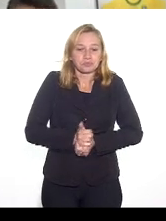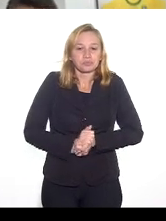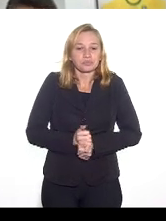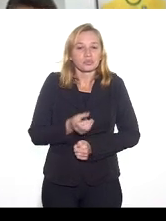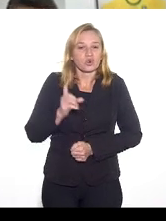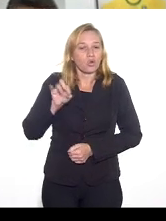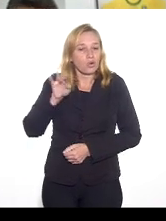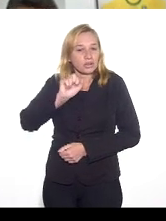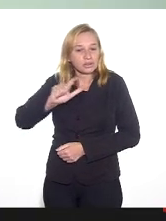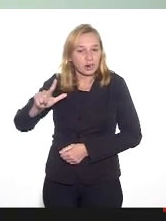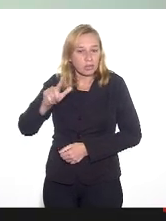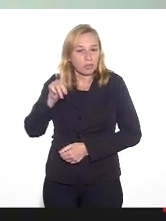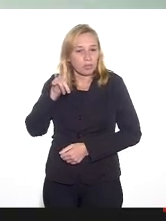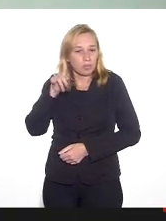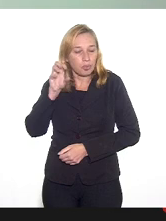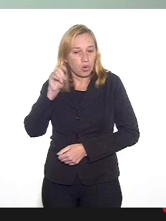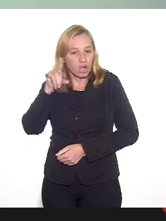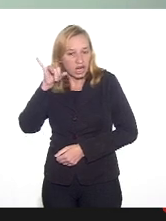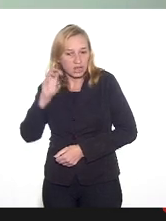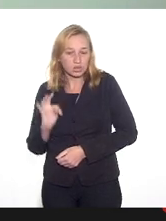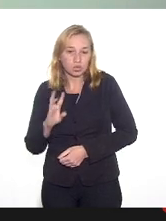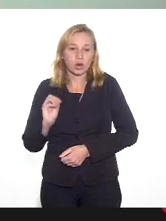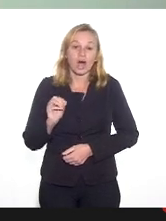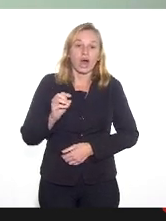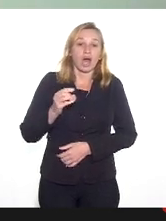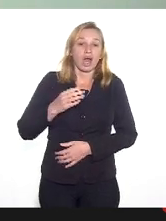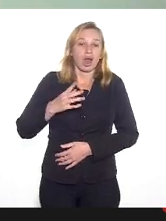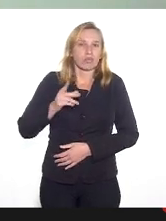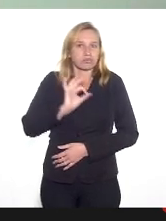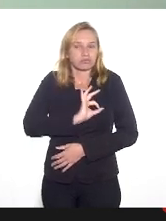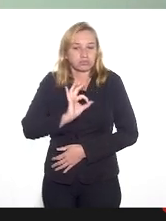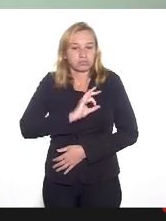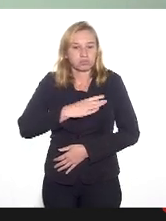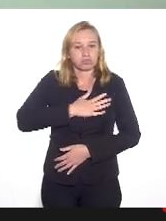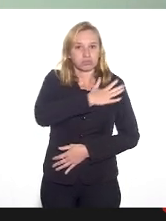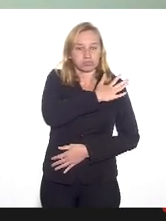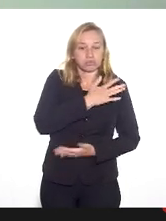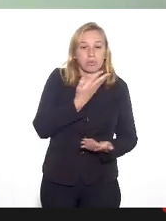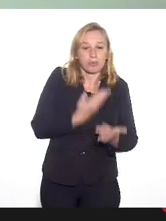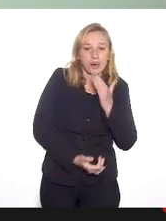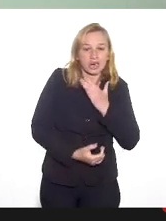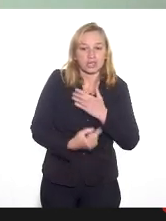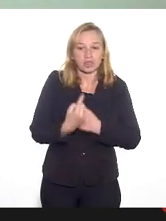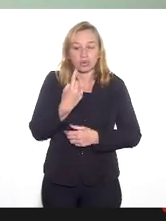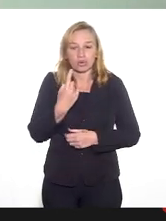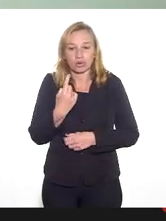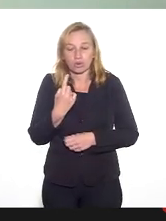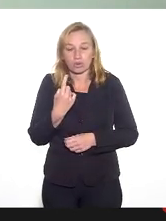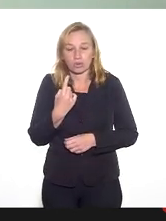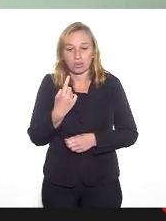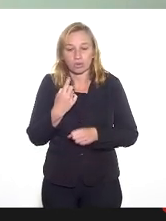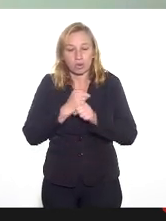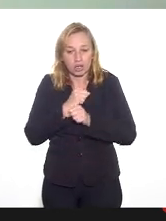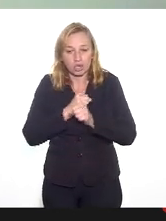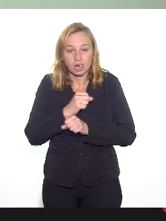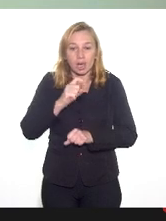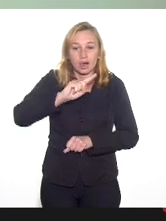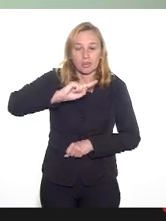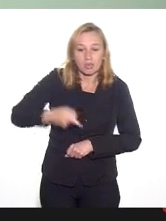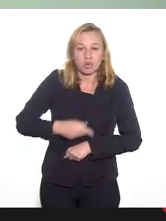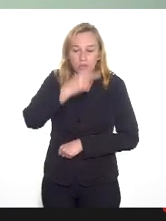Coronel Polito, a Polícia Civil perde por ano 1.000 pessoas para